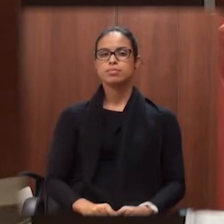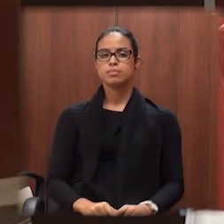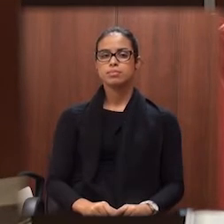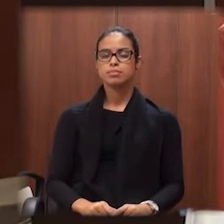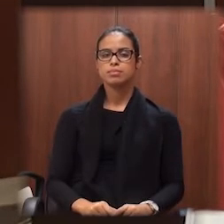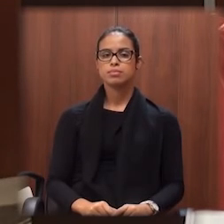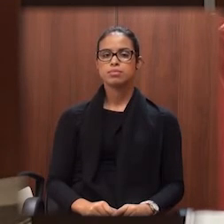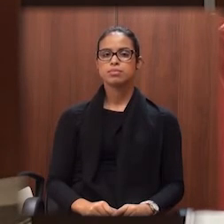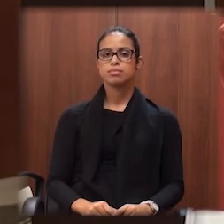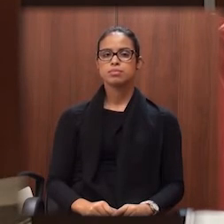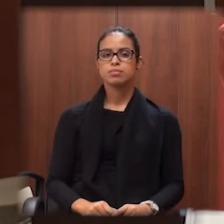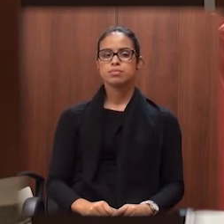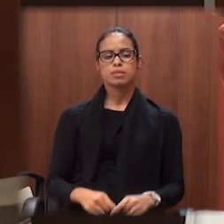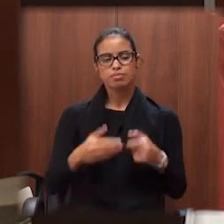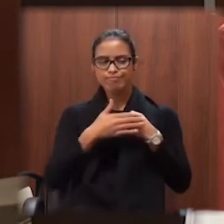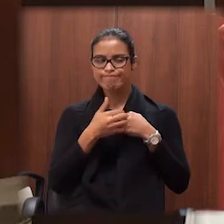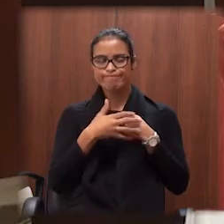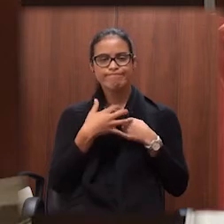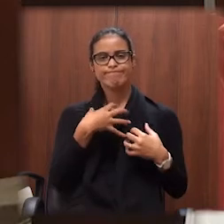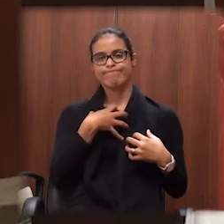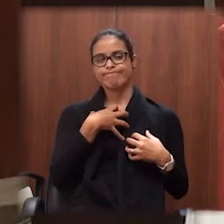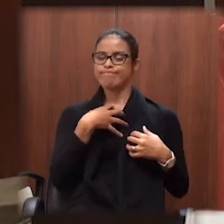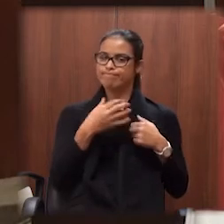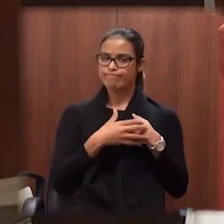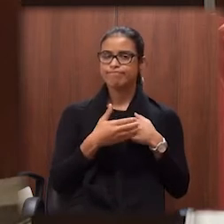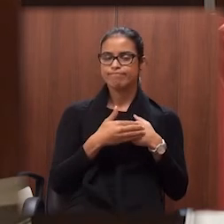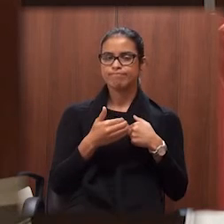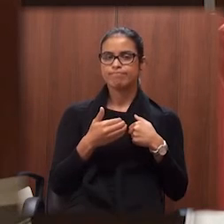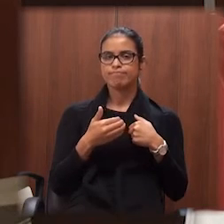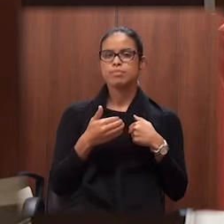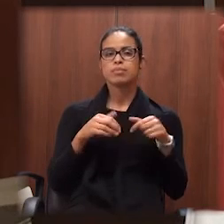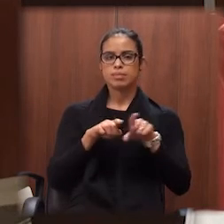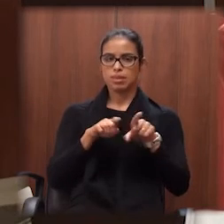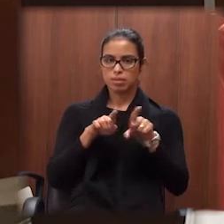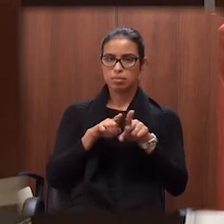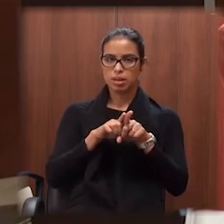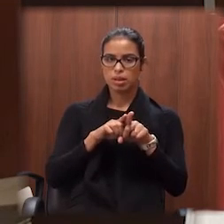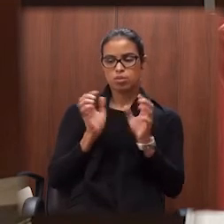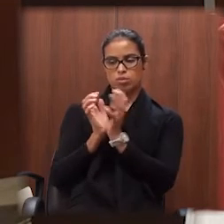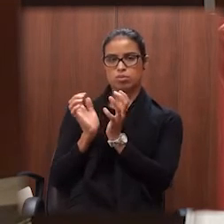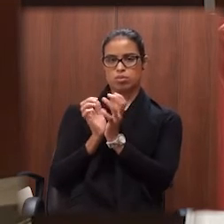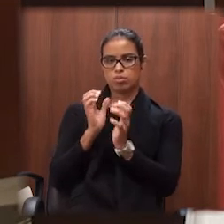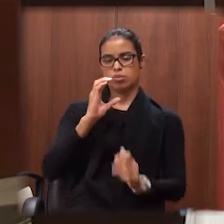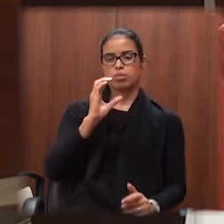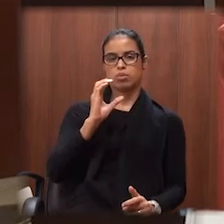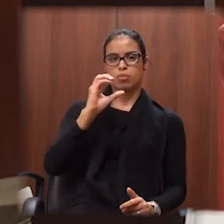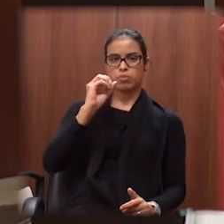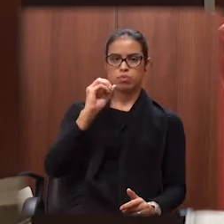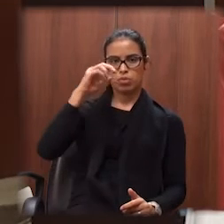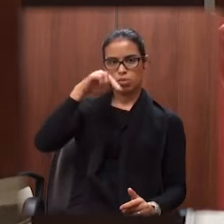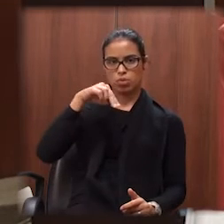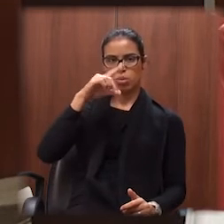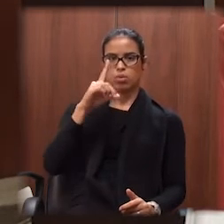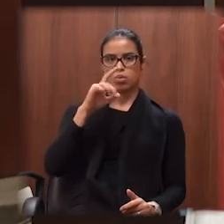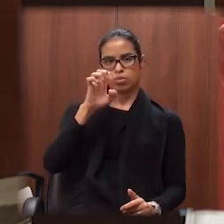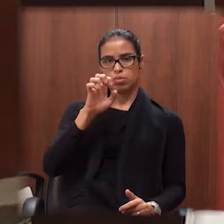um grande carinho. Em relação ao CONDEP, Nazaré,